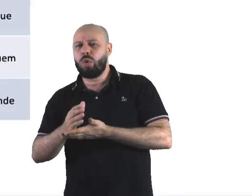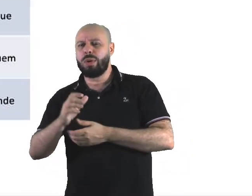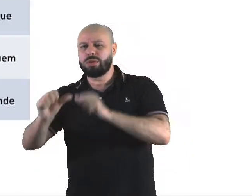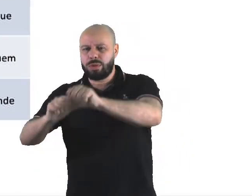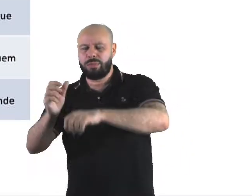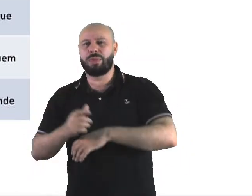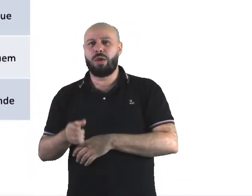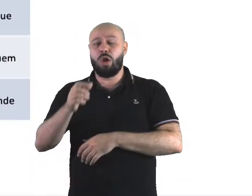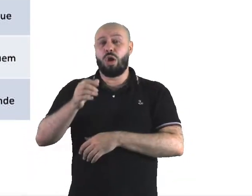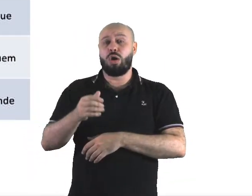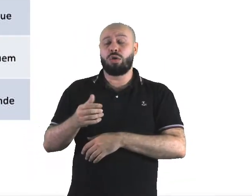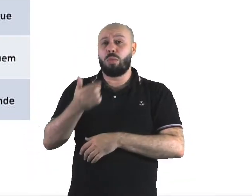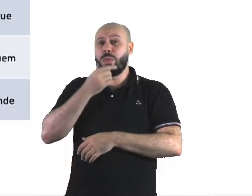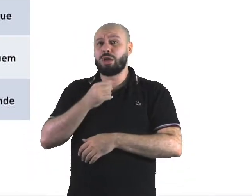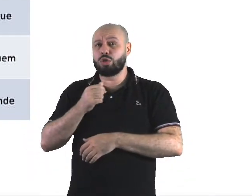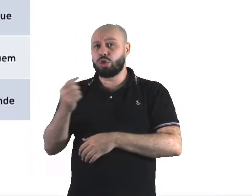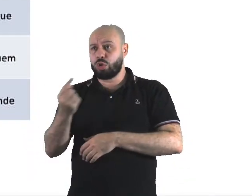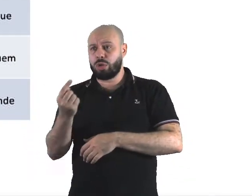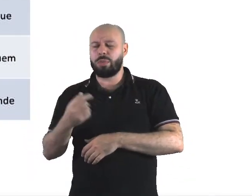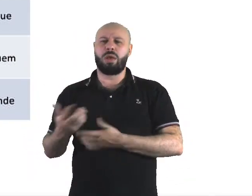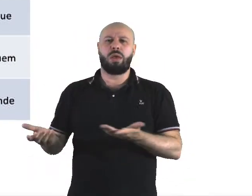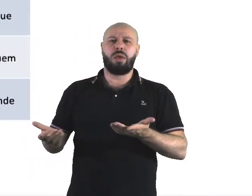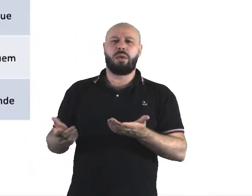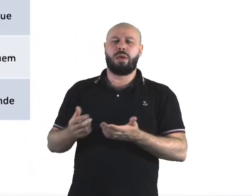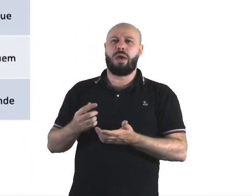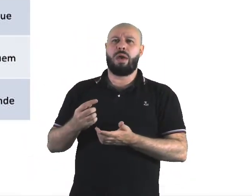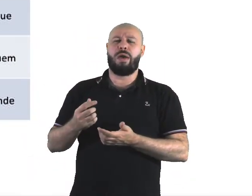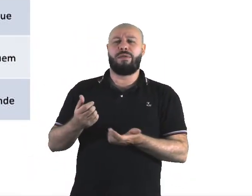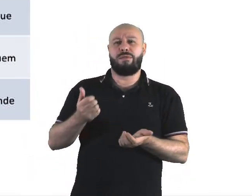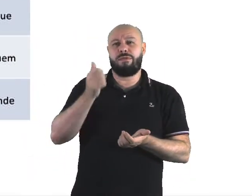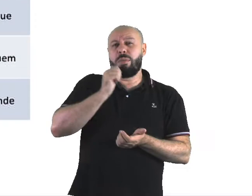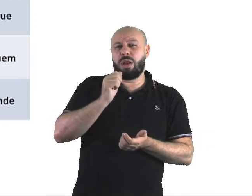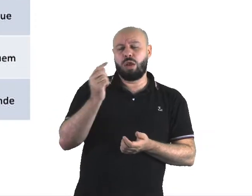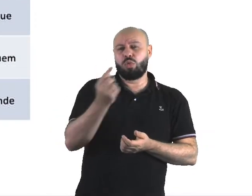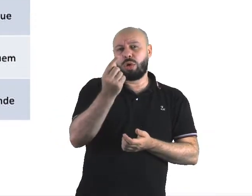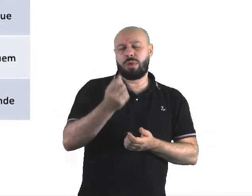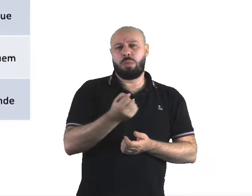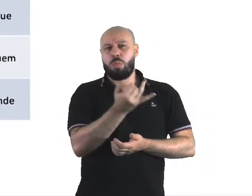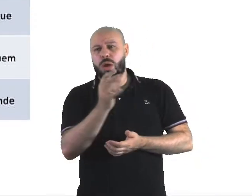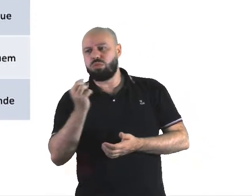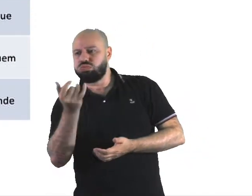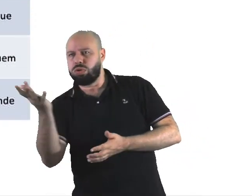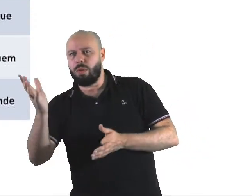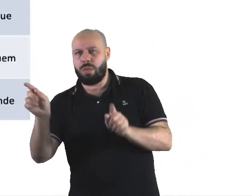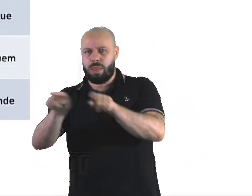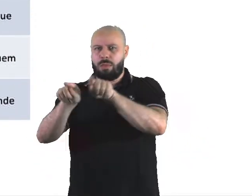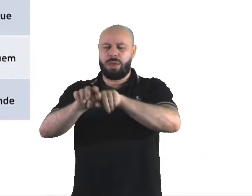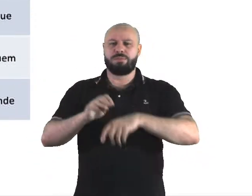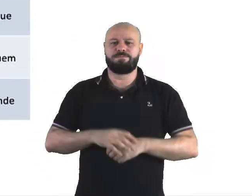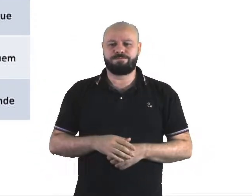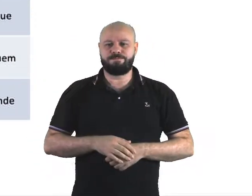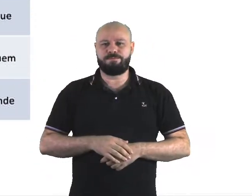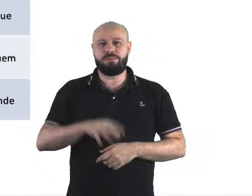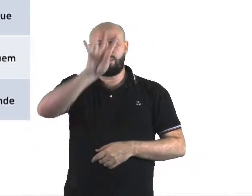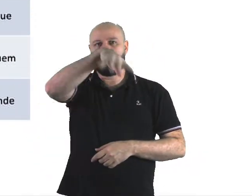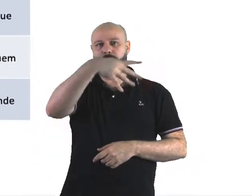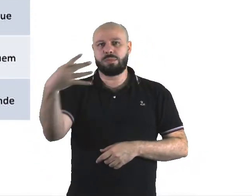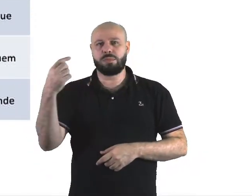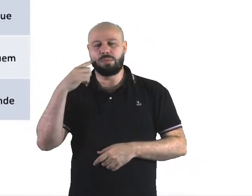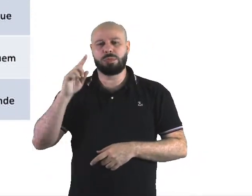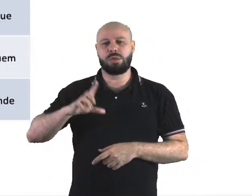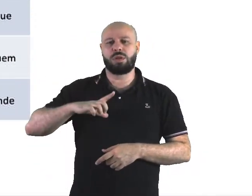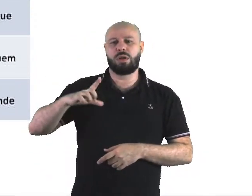masculino singular, no masculino plural, quanto no feminino singular, no feminino plural. E também tenho